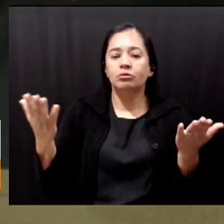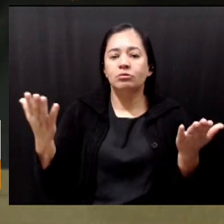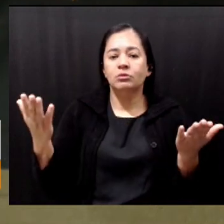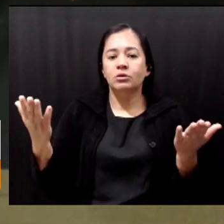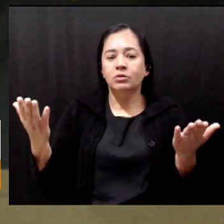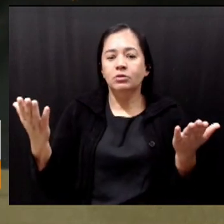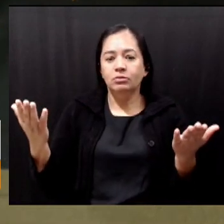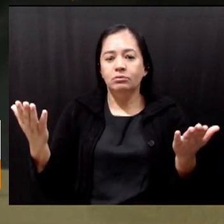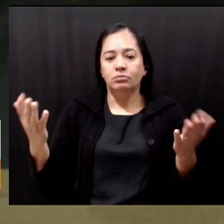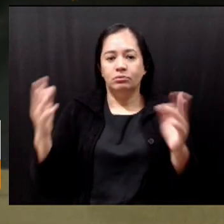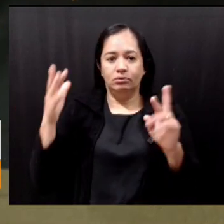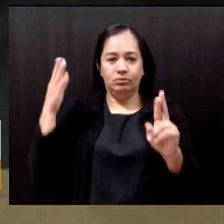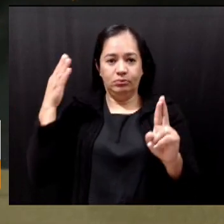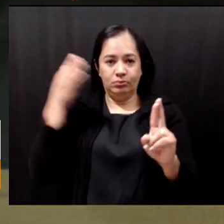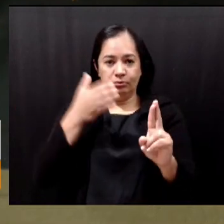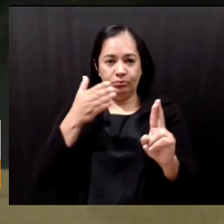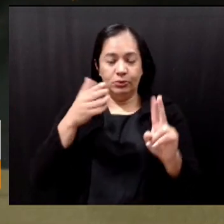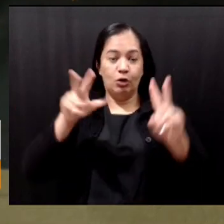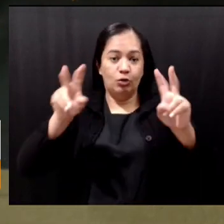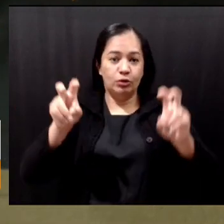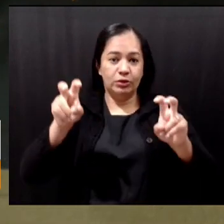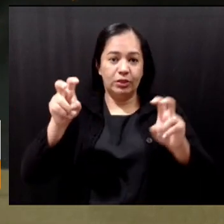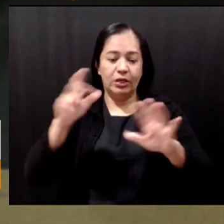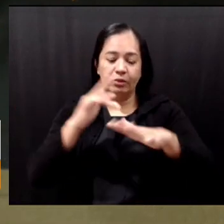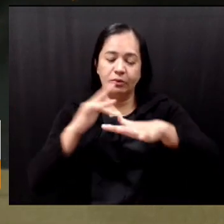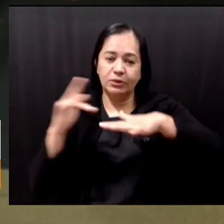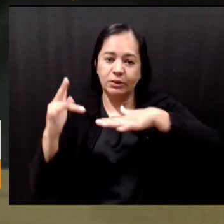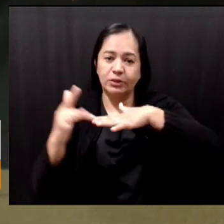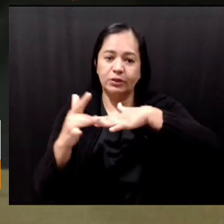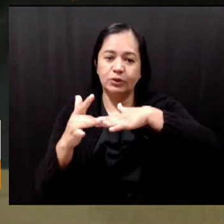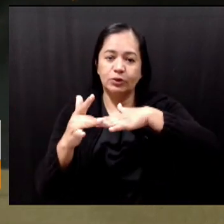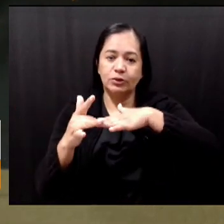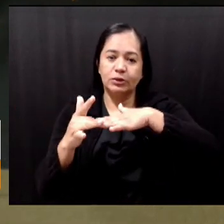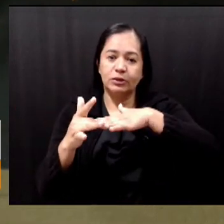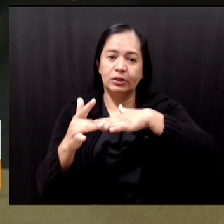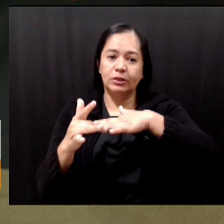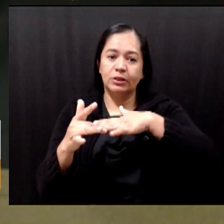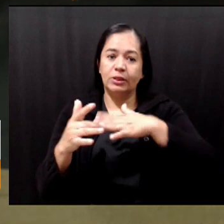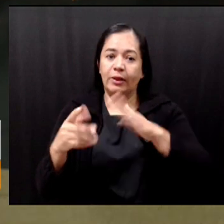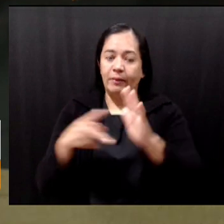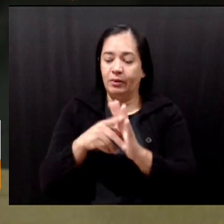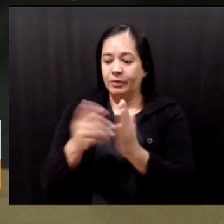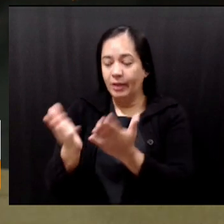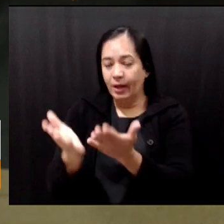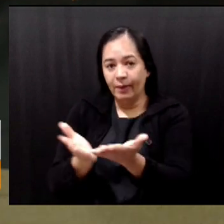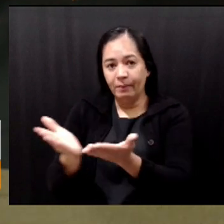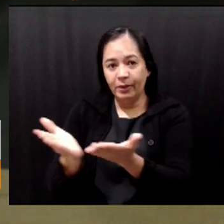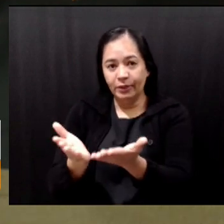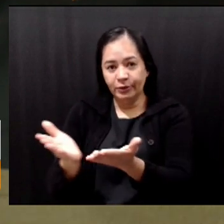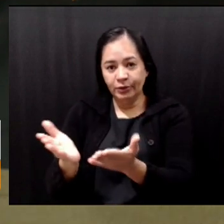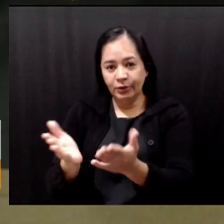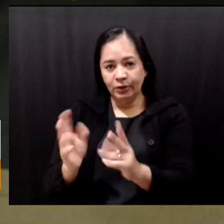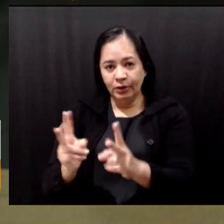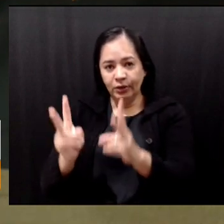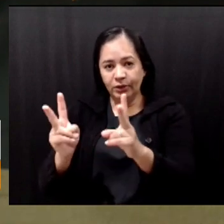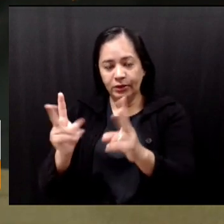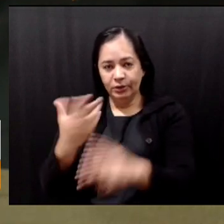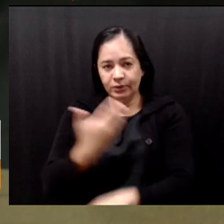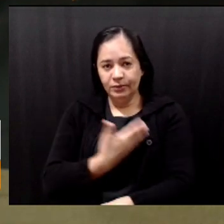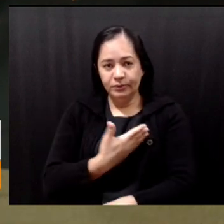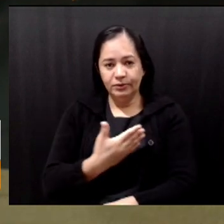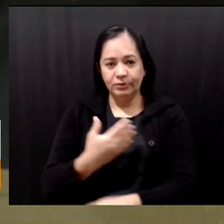referente a essa questão da rede social na manutenção da amizade? Ela veio para